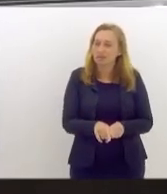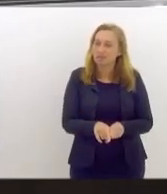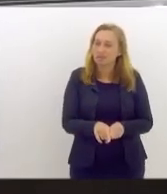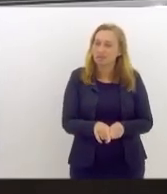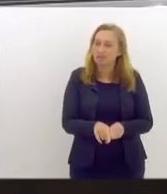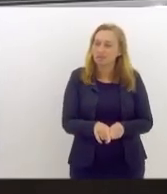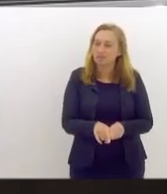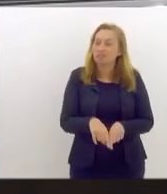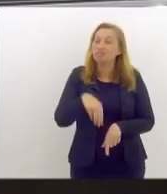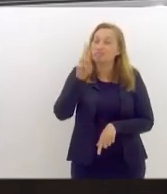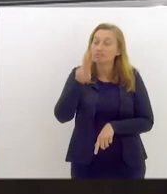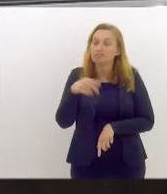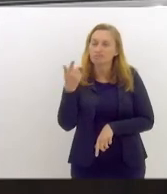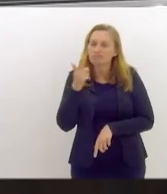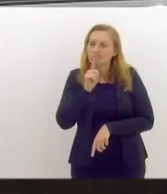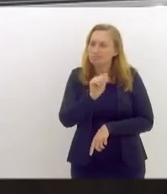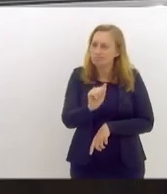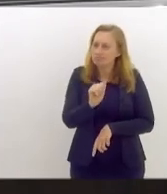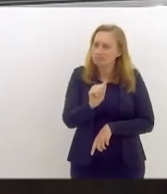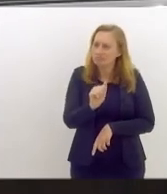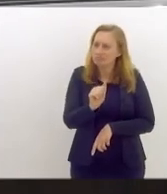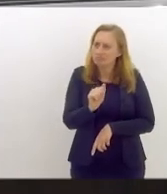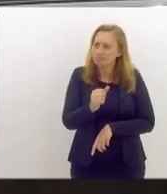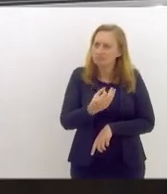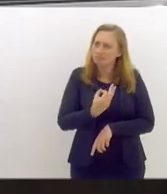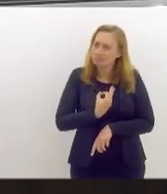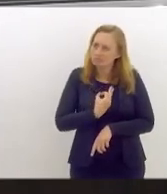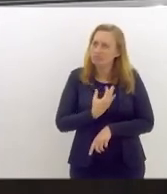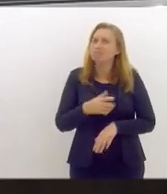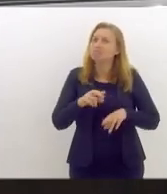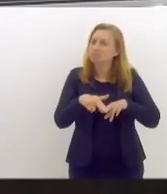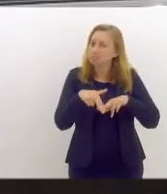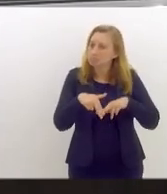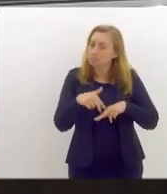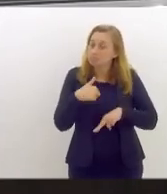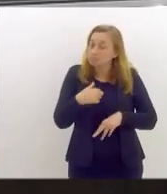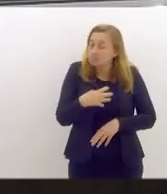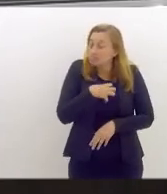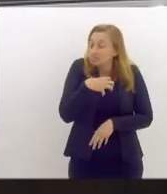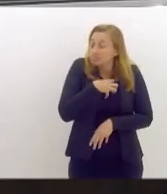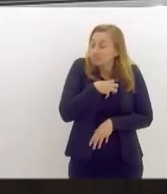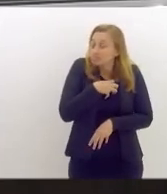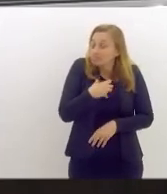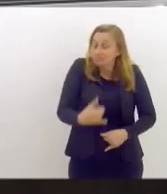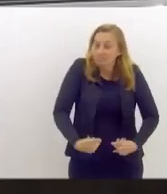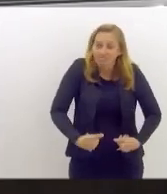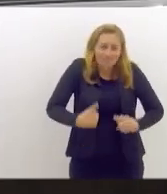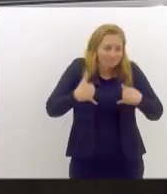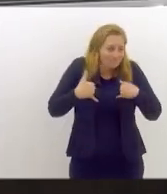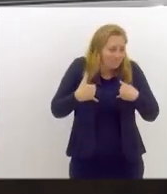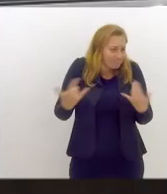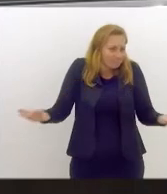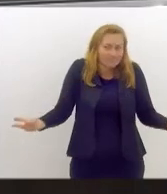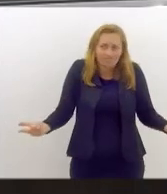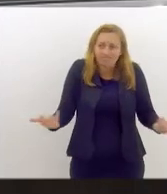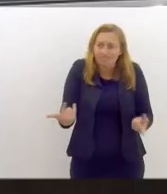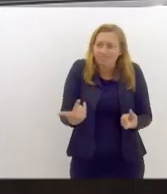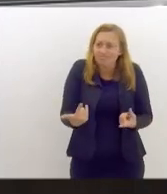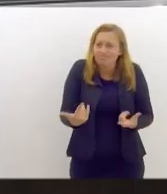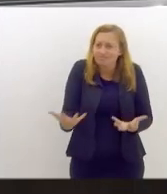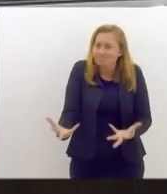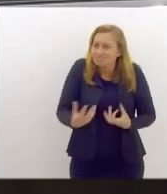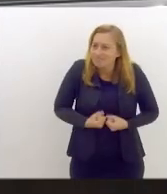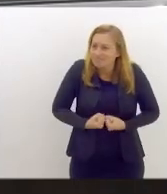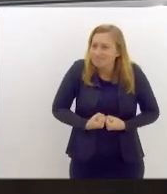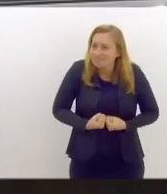concede essa a medalha né por isso eu me sinto honrado por de